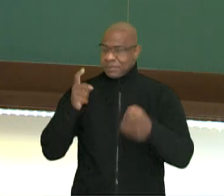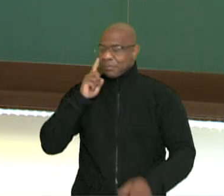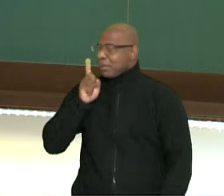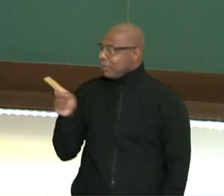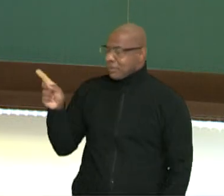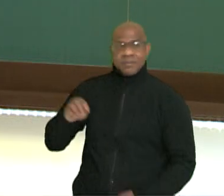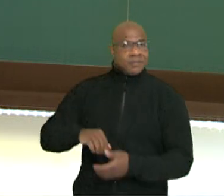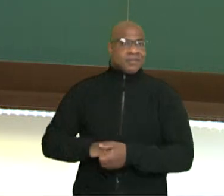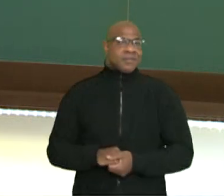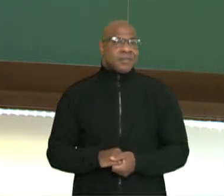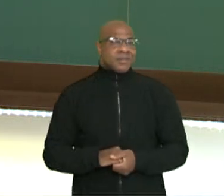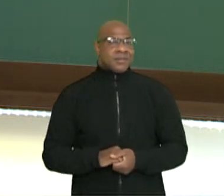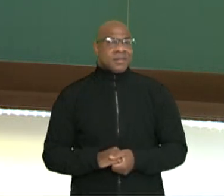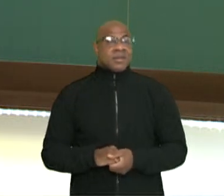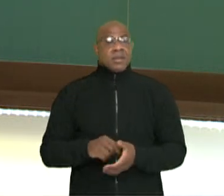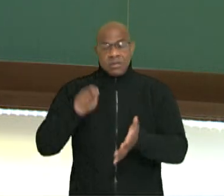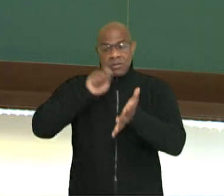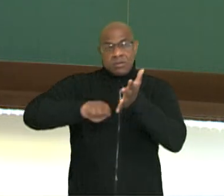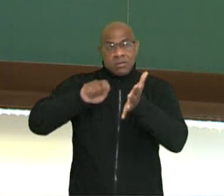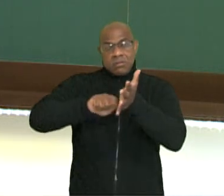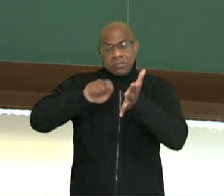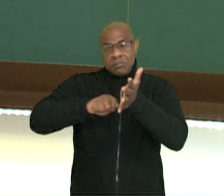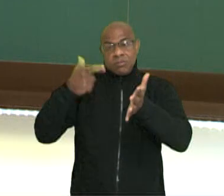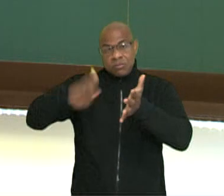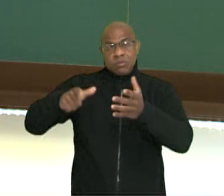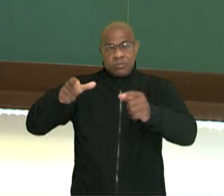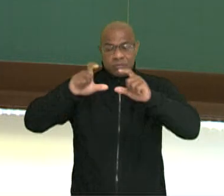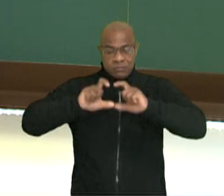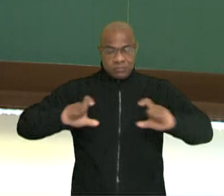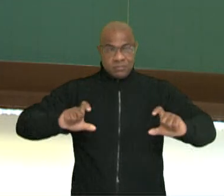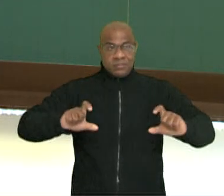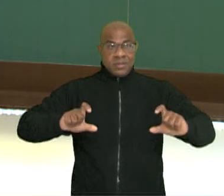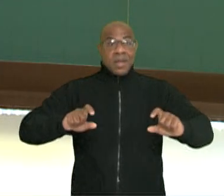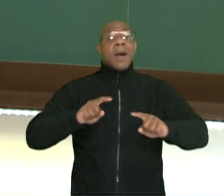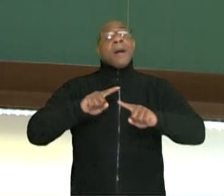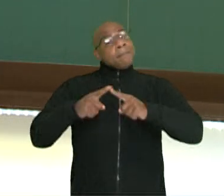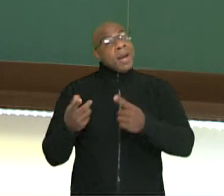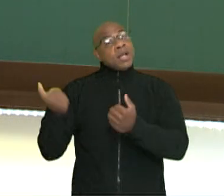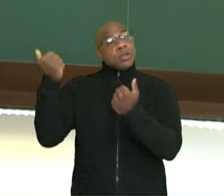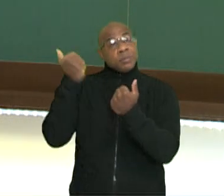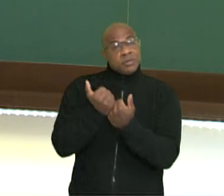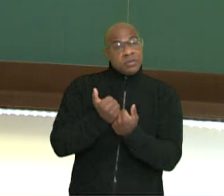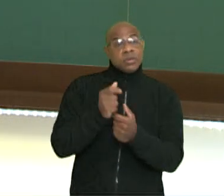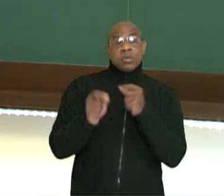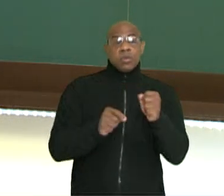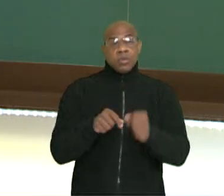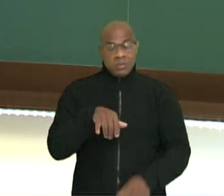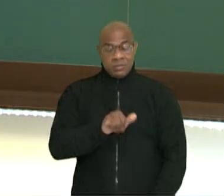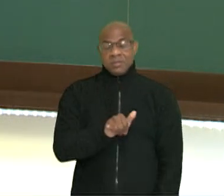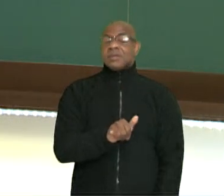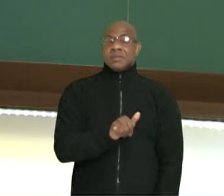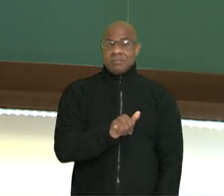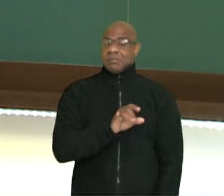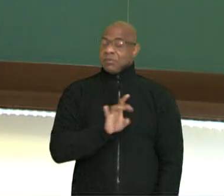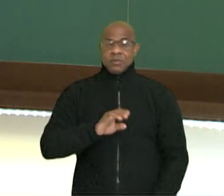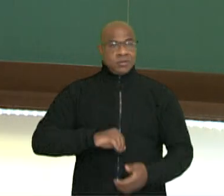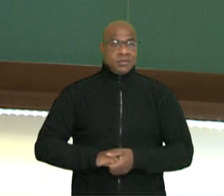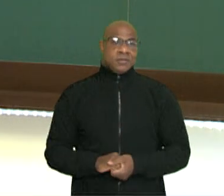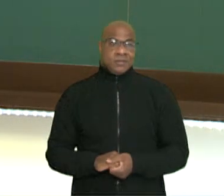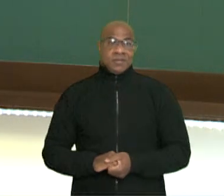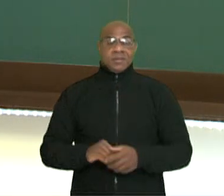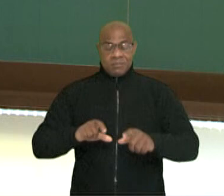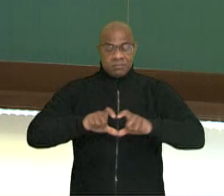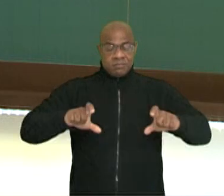Então, tá aqui, ó, nós reescrevemos aquela equação biquadrada na forma de uma equação do segundo